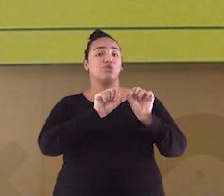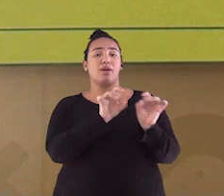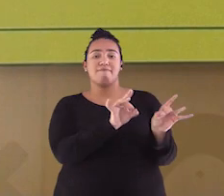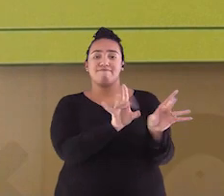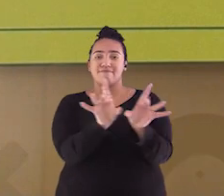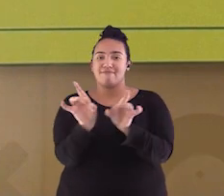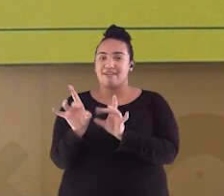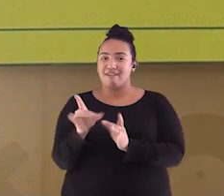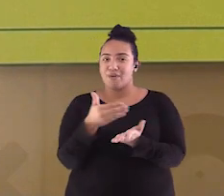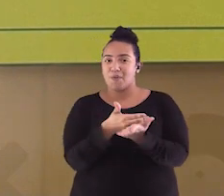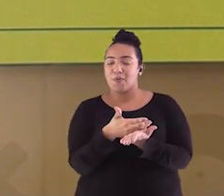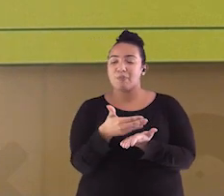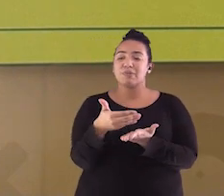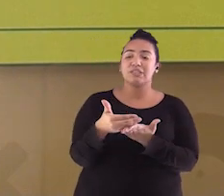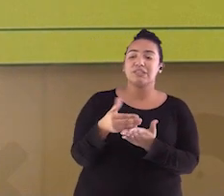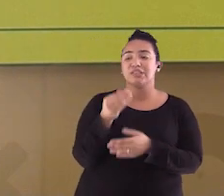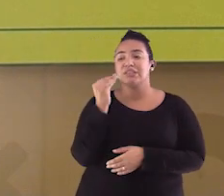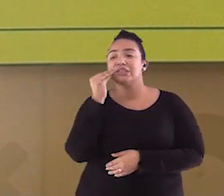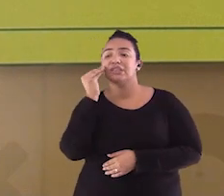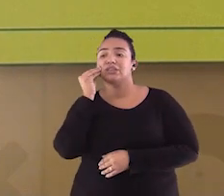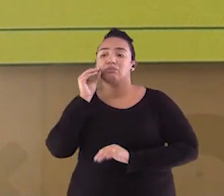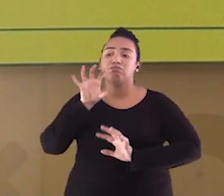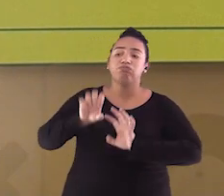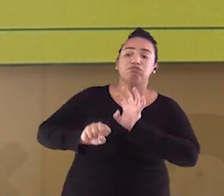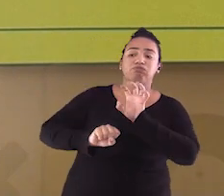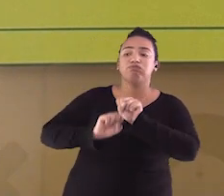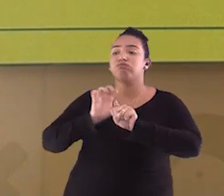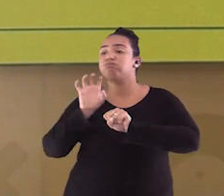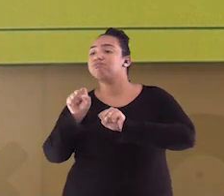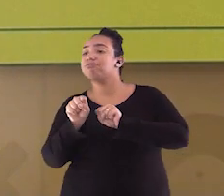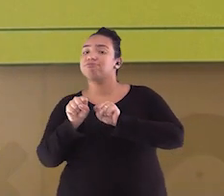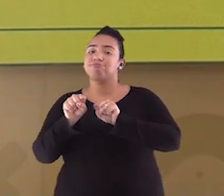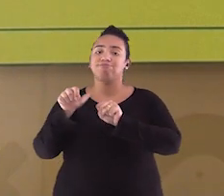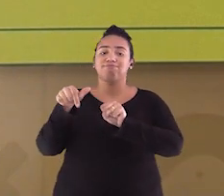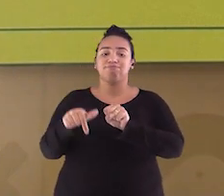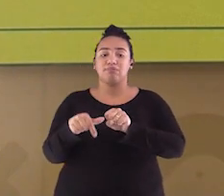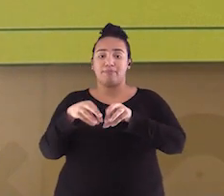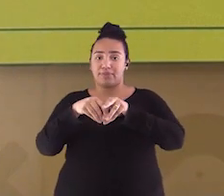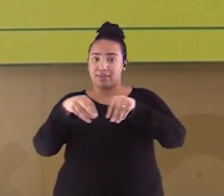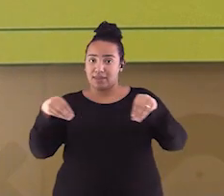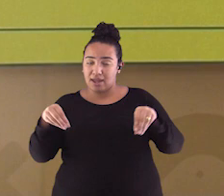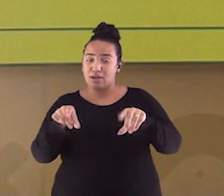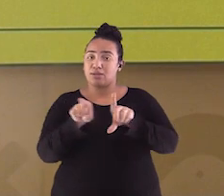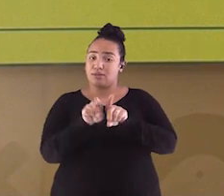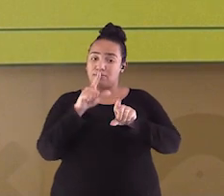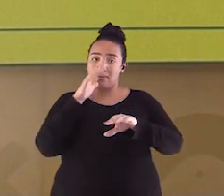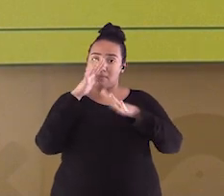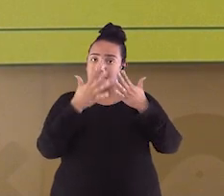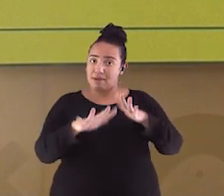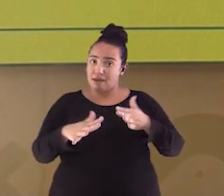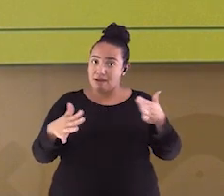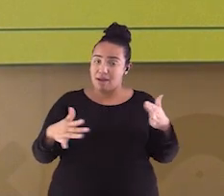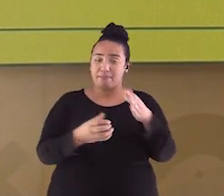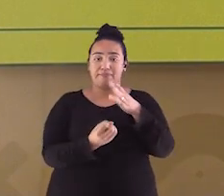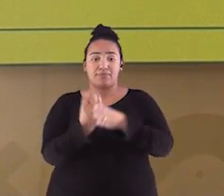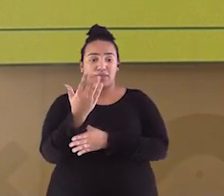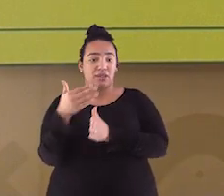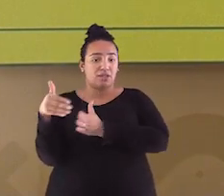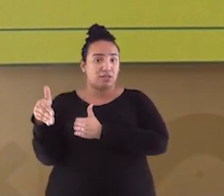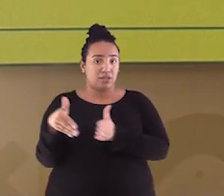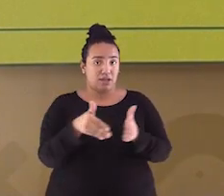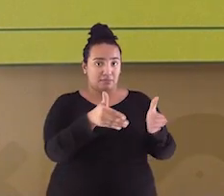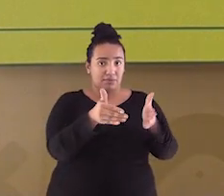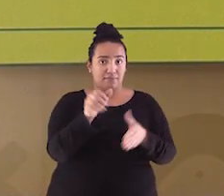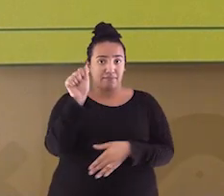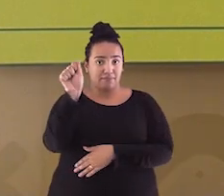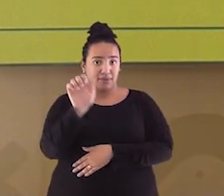que iniciaram suas explorações atravessando grandes rotas na terra e no mar, construindo caminhos entre a